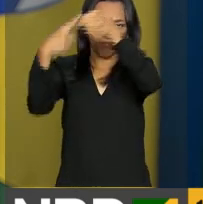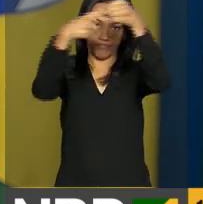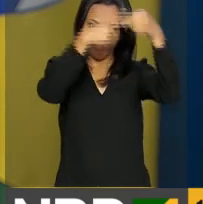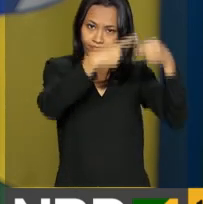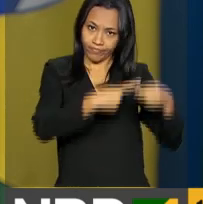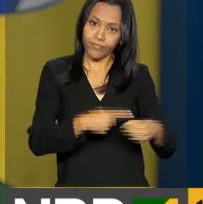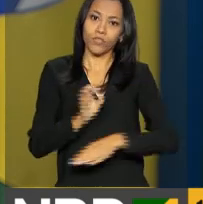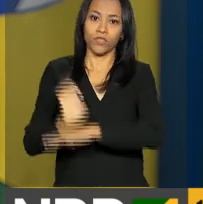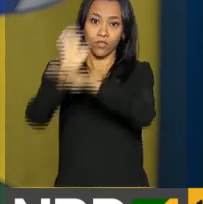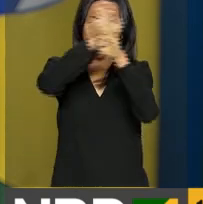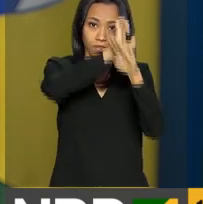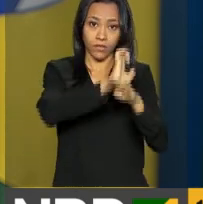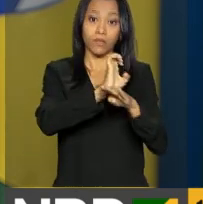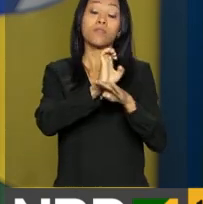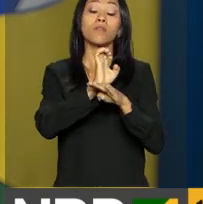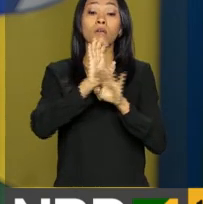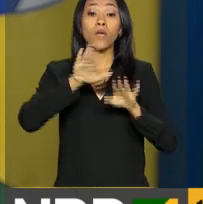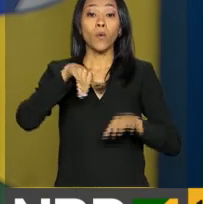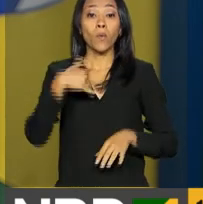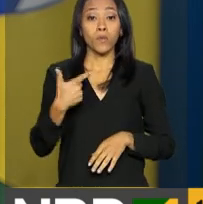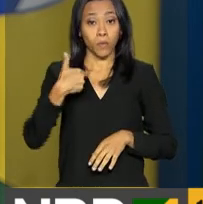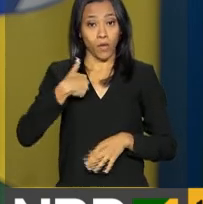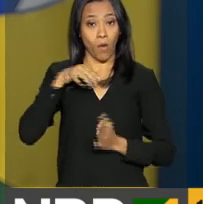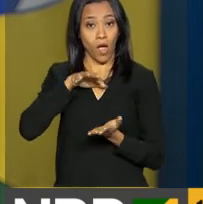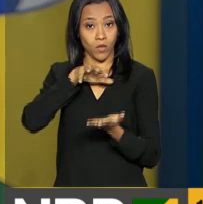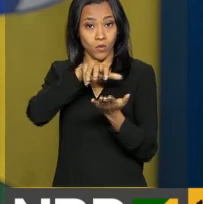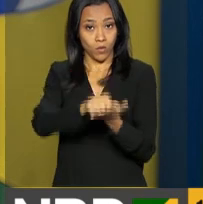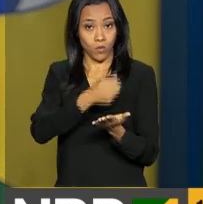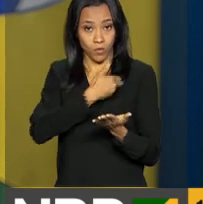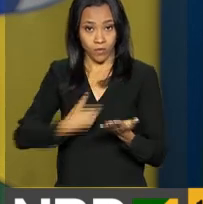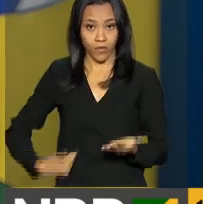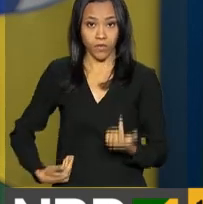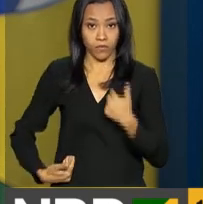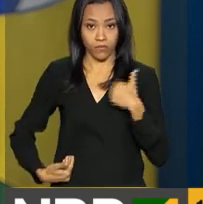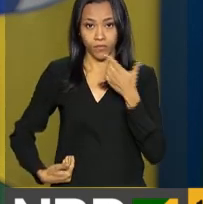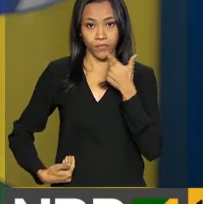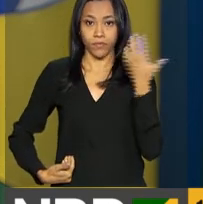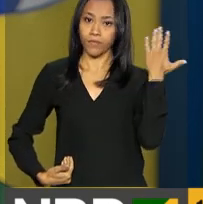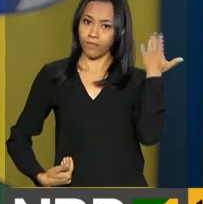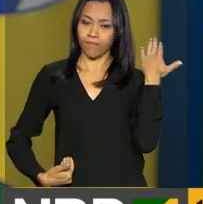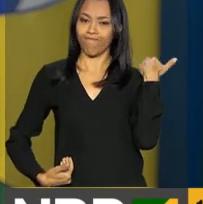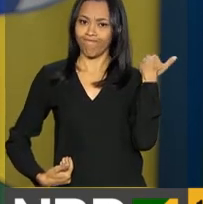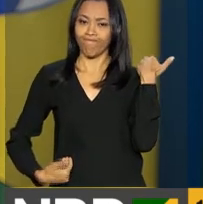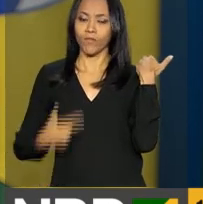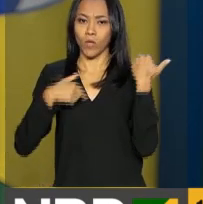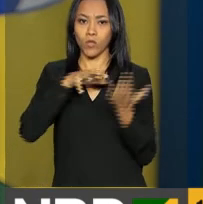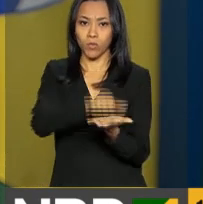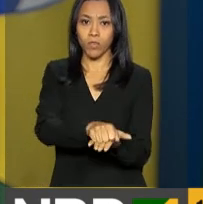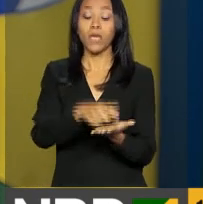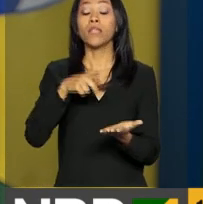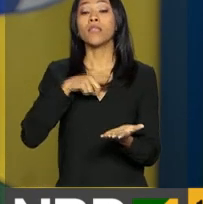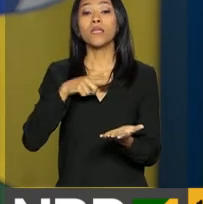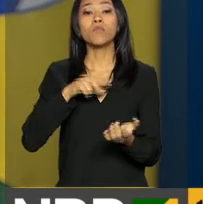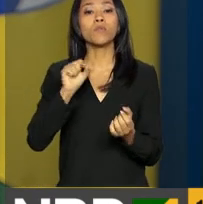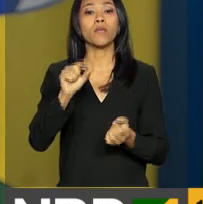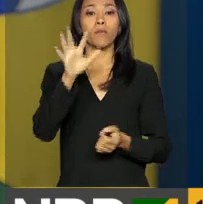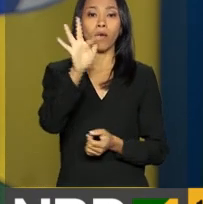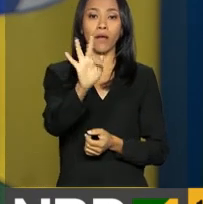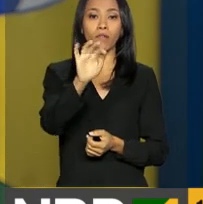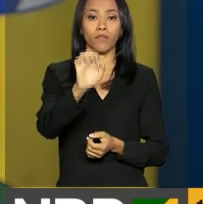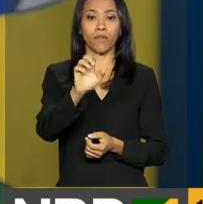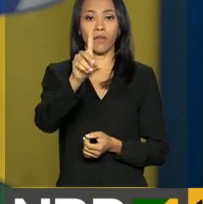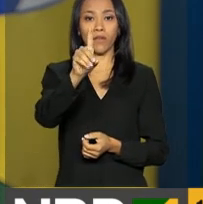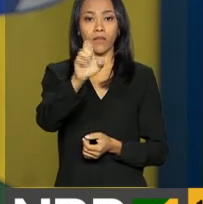Desde o primeiro momento, quando assumi, eu disse: olha, nós temos uma federação pela metade,